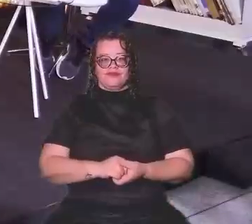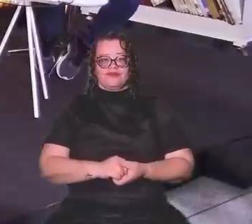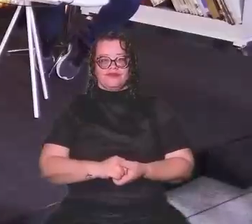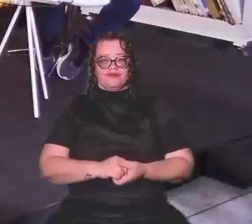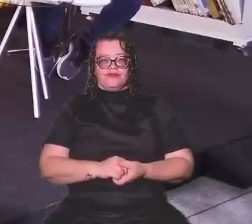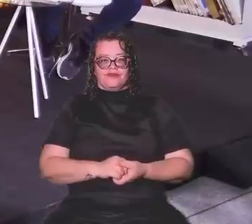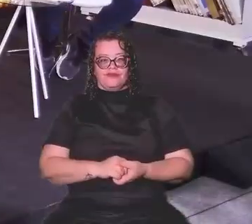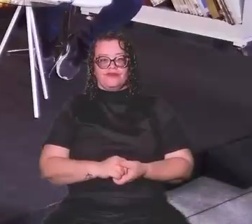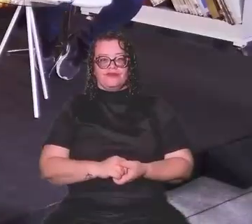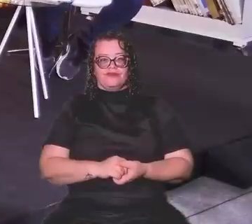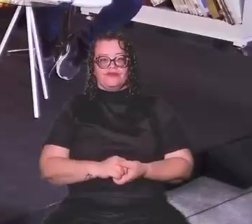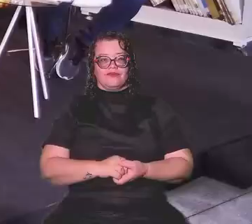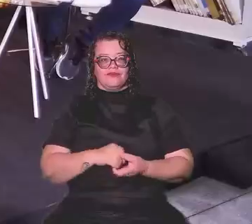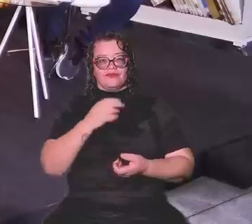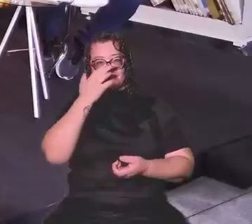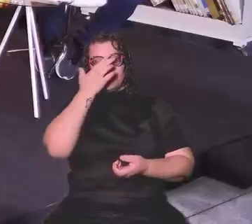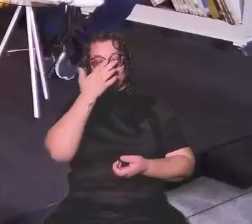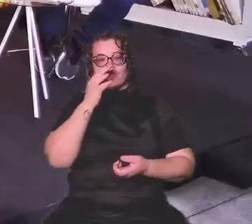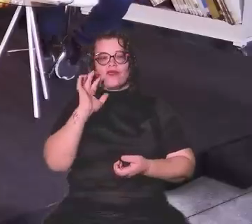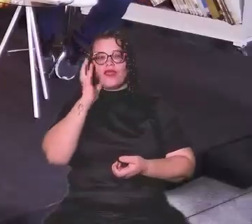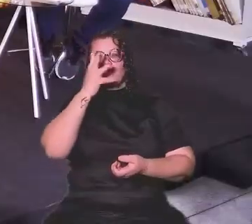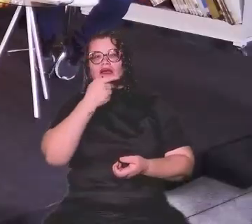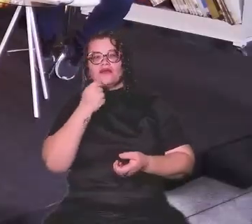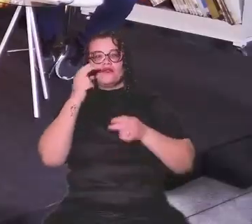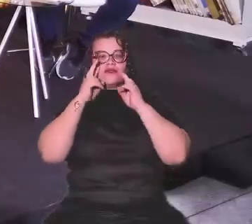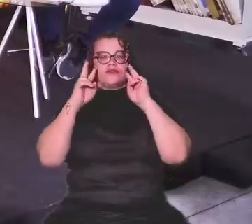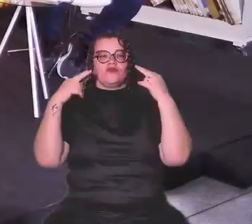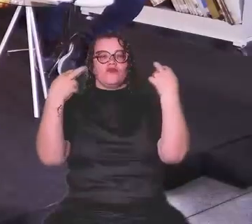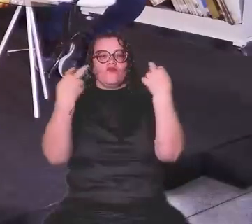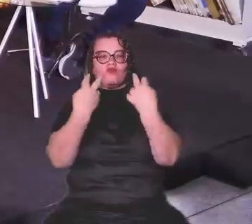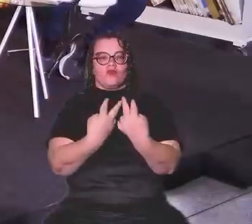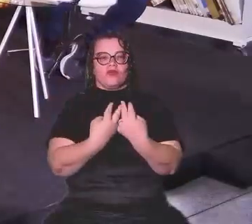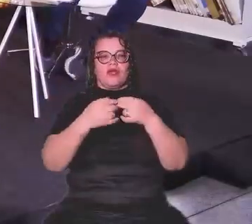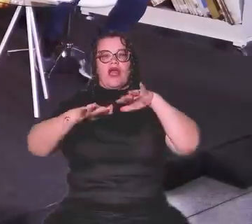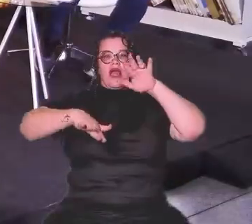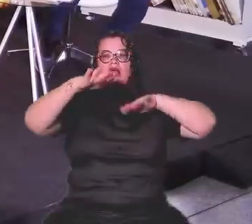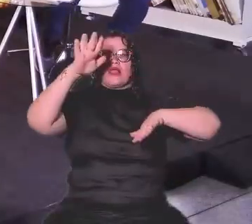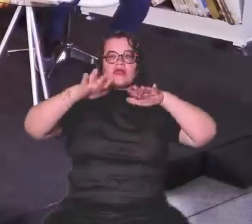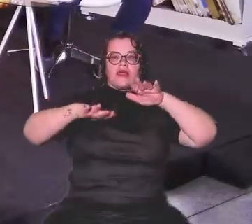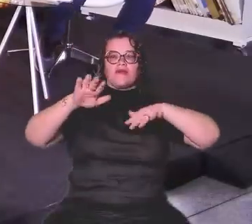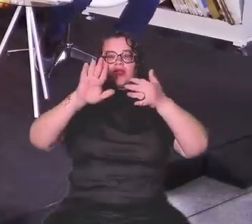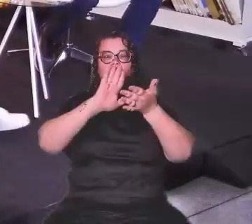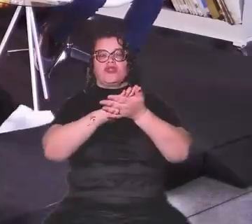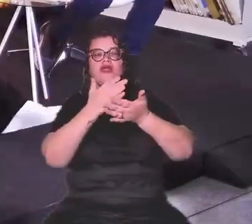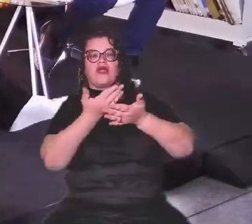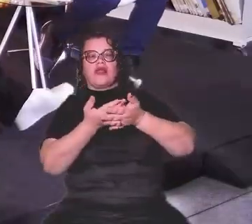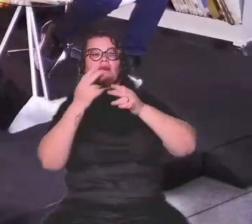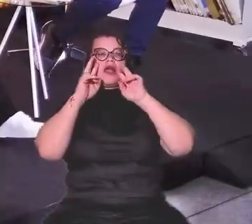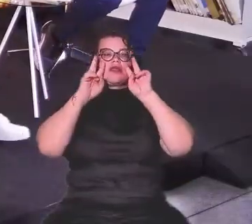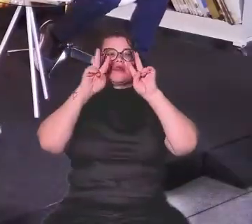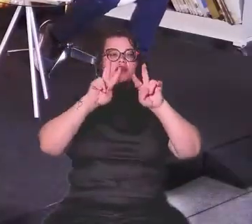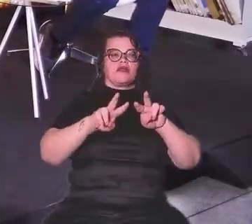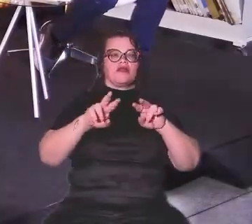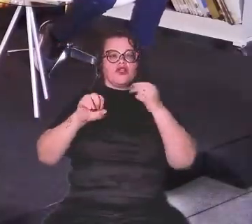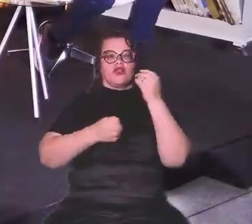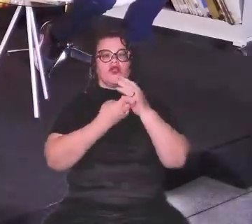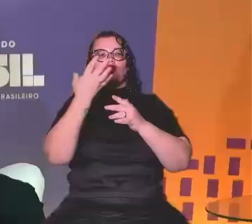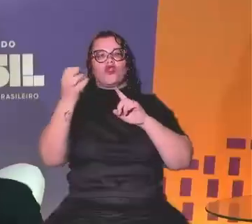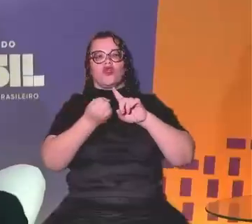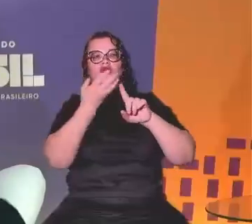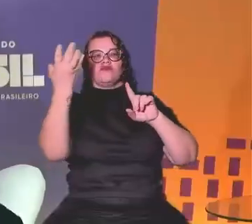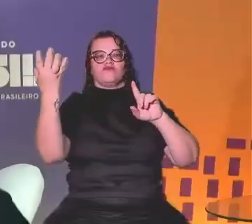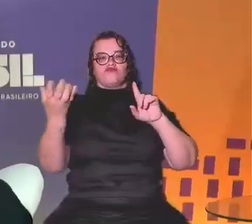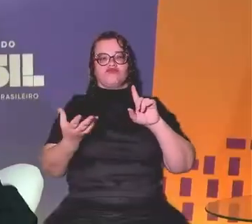Da hora, da hora. Eu acho que a gente volta à visualidade, depende de quem está vendo e interpretando. Ao mesmo tempo que meus versos são flores